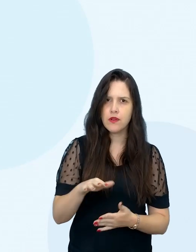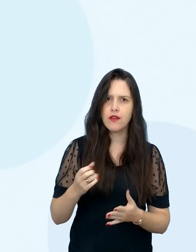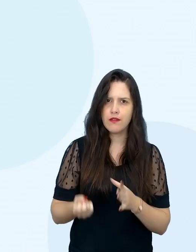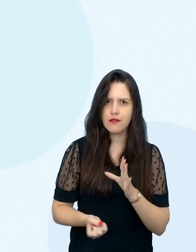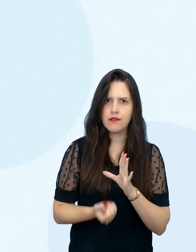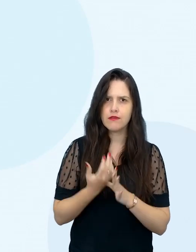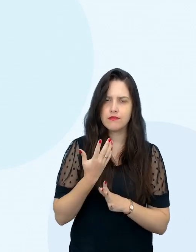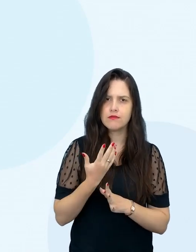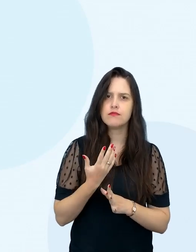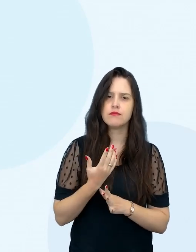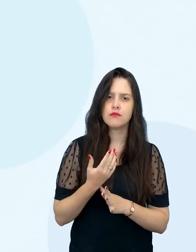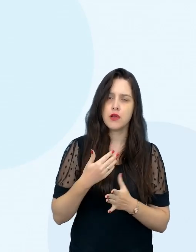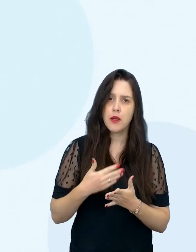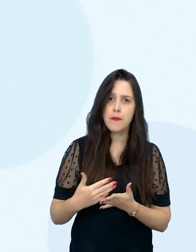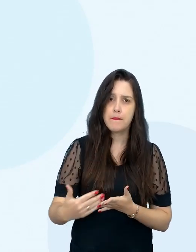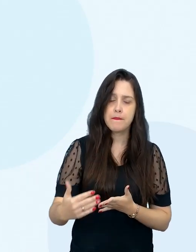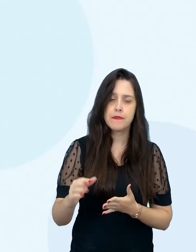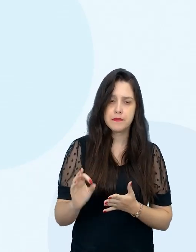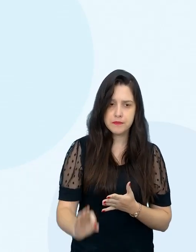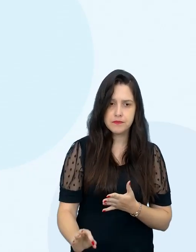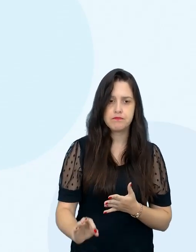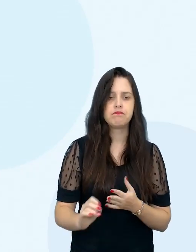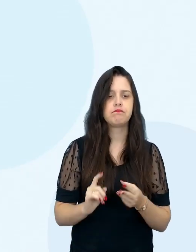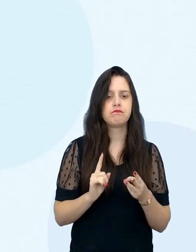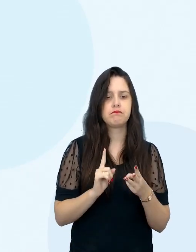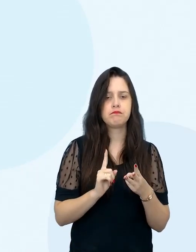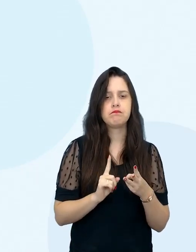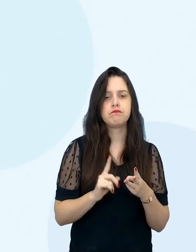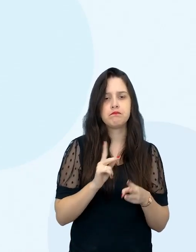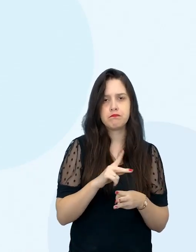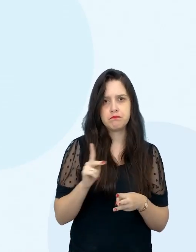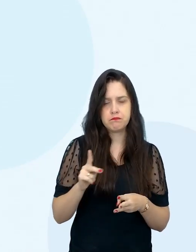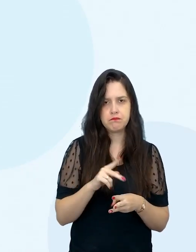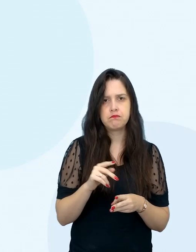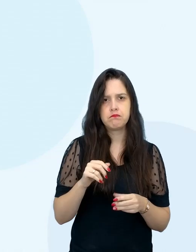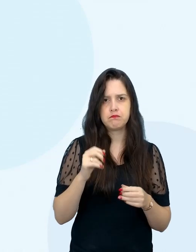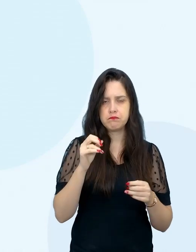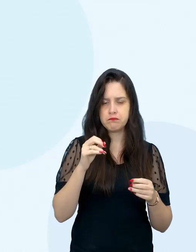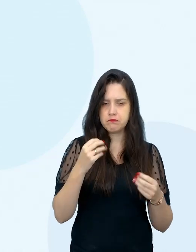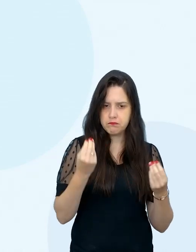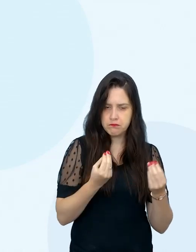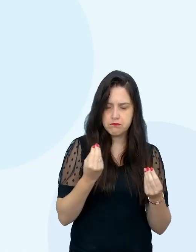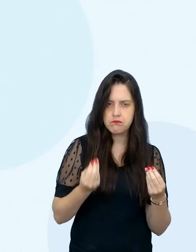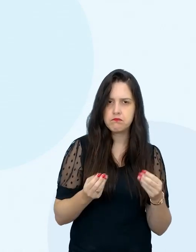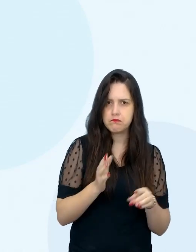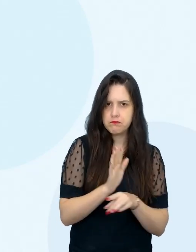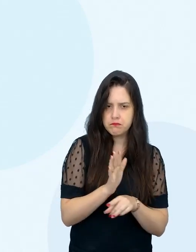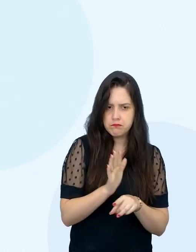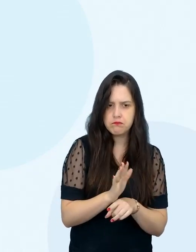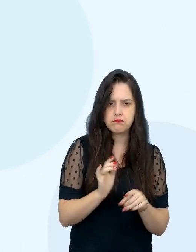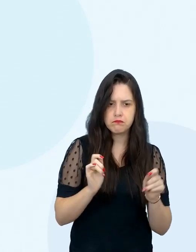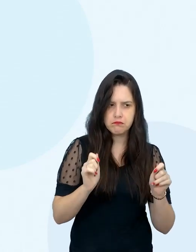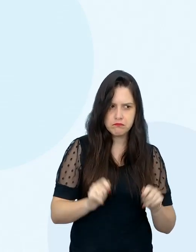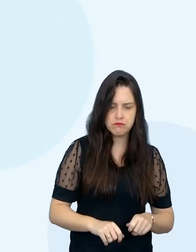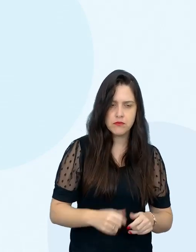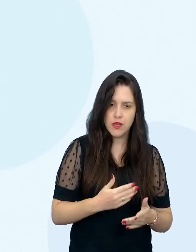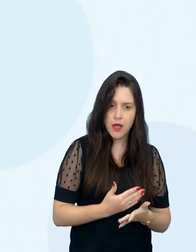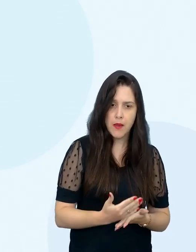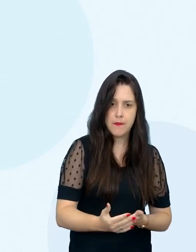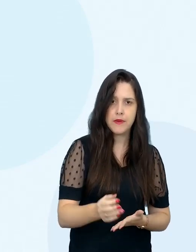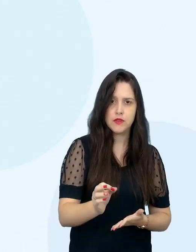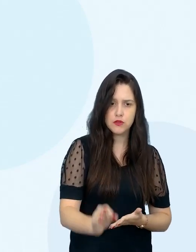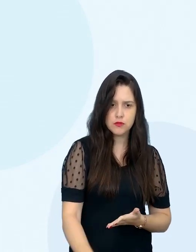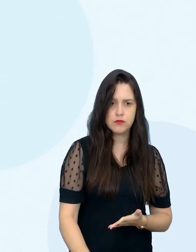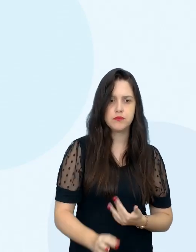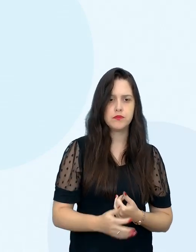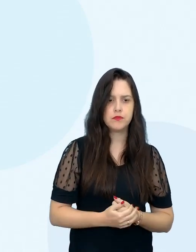né, o problema a partir da contextualização dada pelo professor, ou até mesmo o próprio professor, ele pode, a partir das respostas